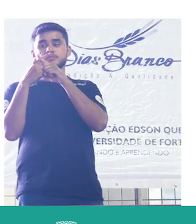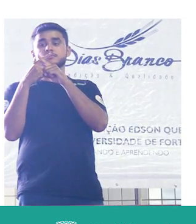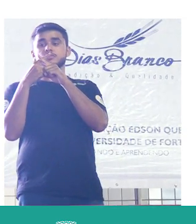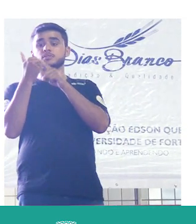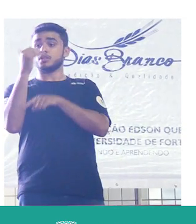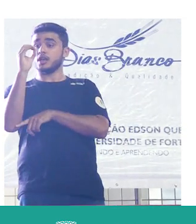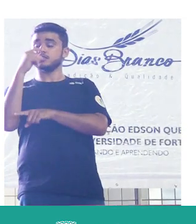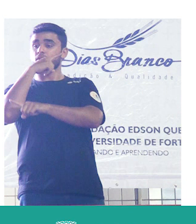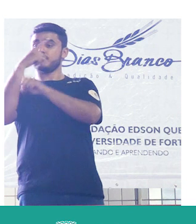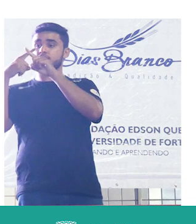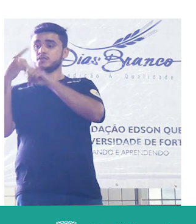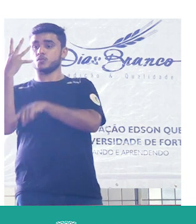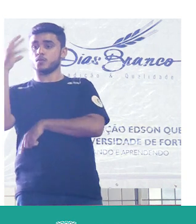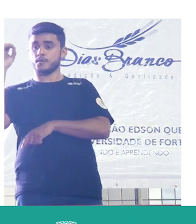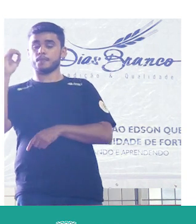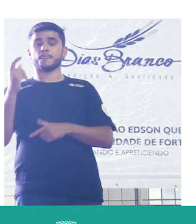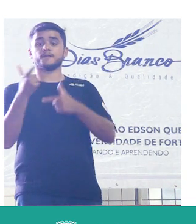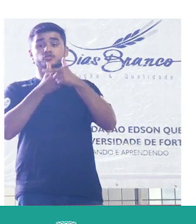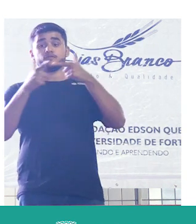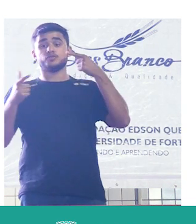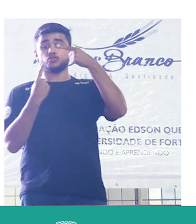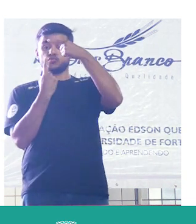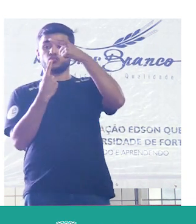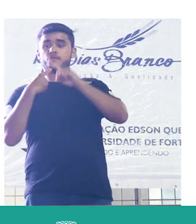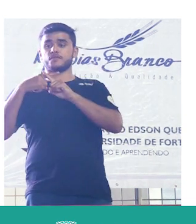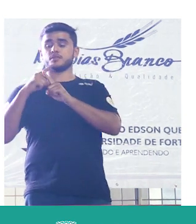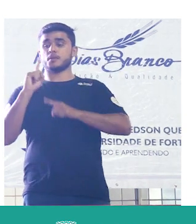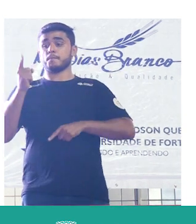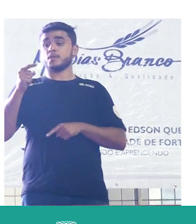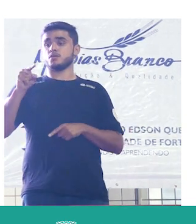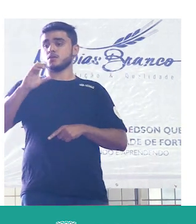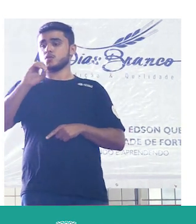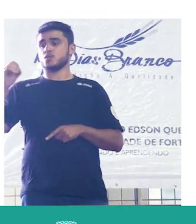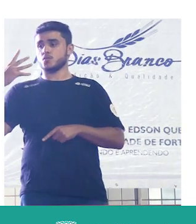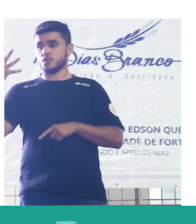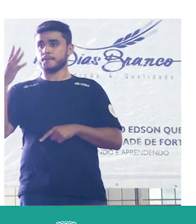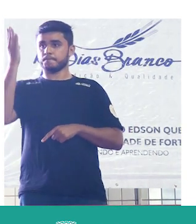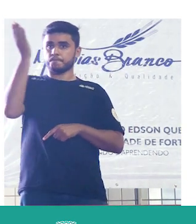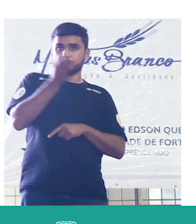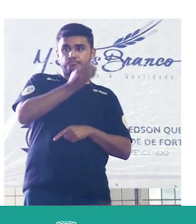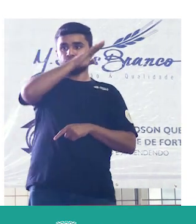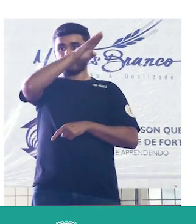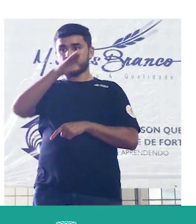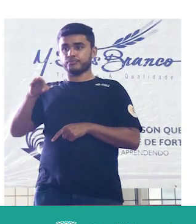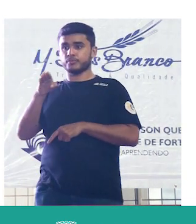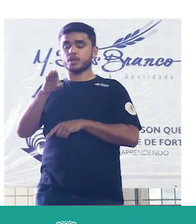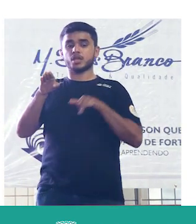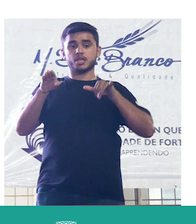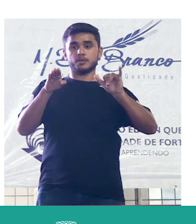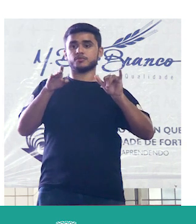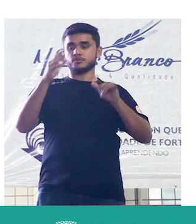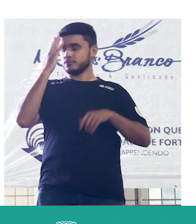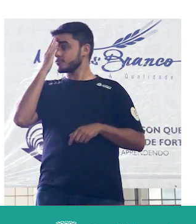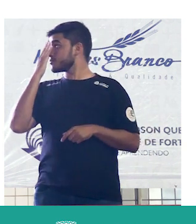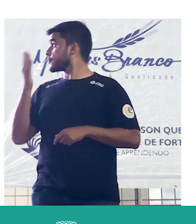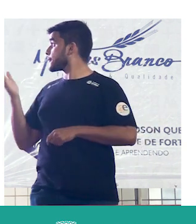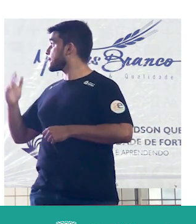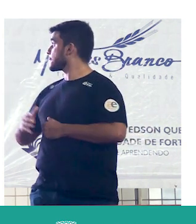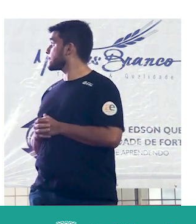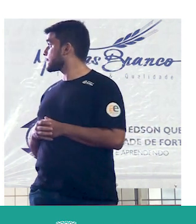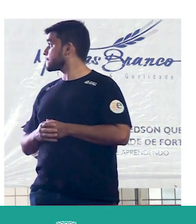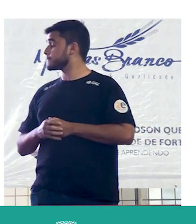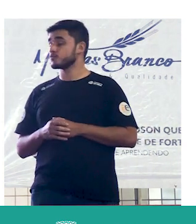40, dividido por 1, que multiplica 1.004. Produto dos meios, produto dos extremos. Isso vai